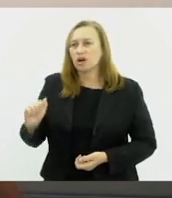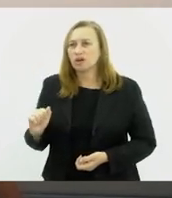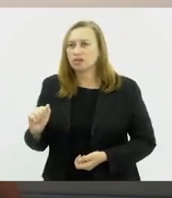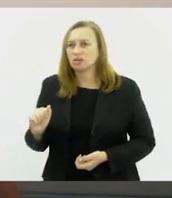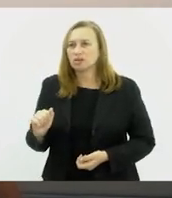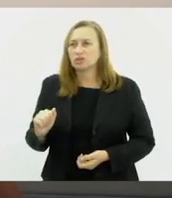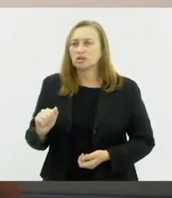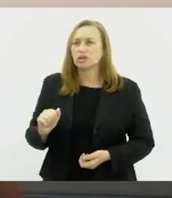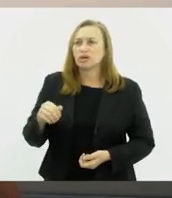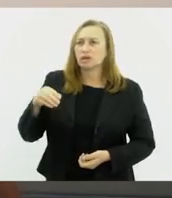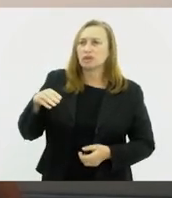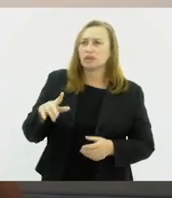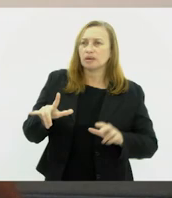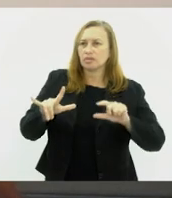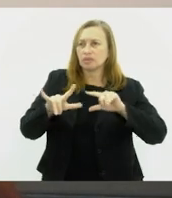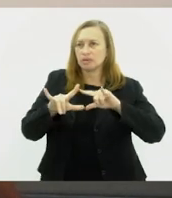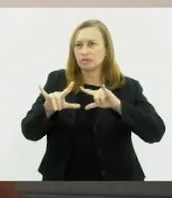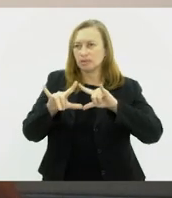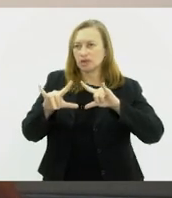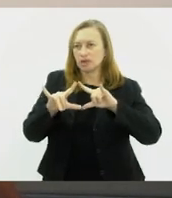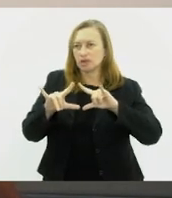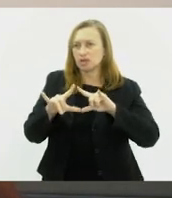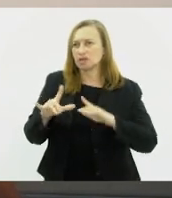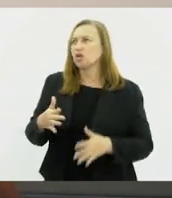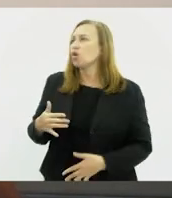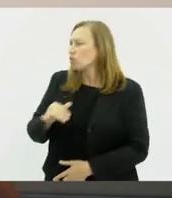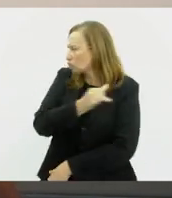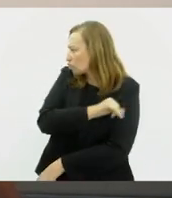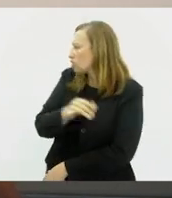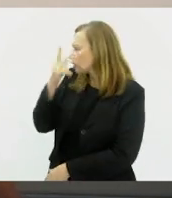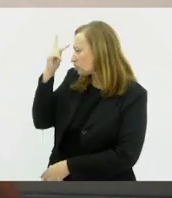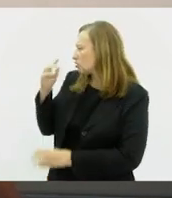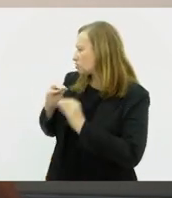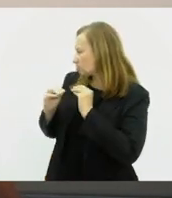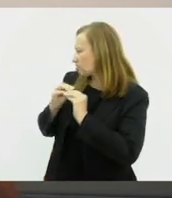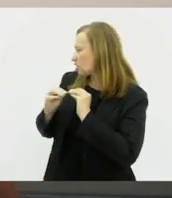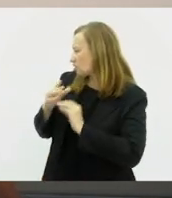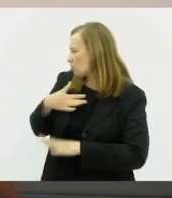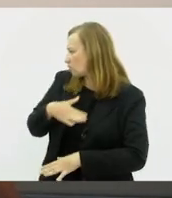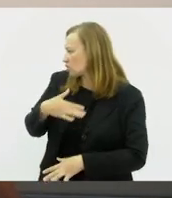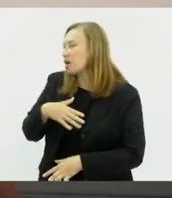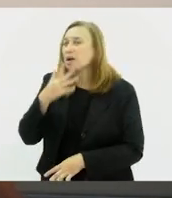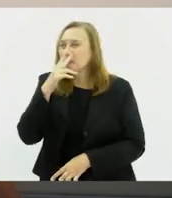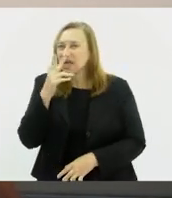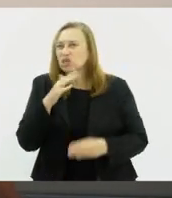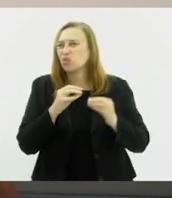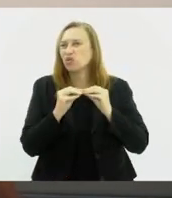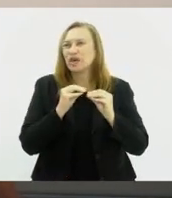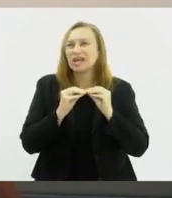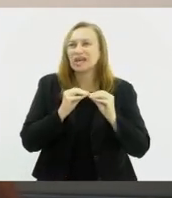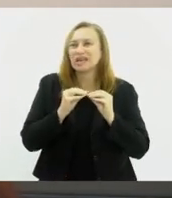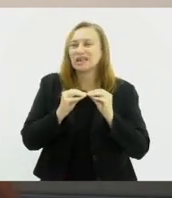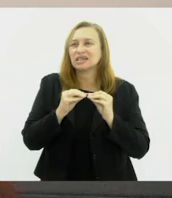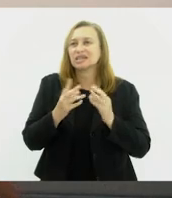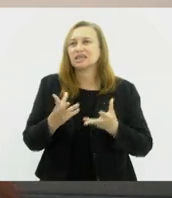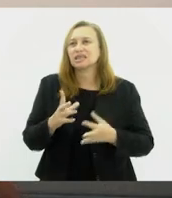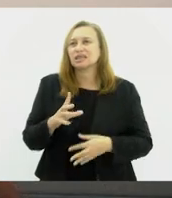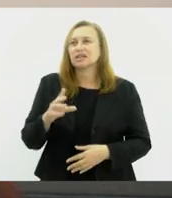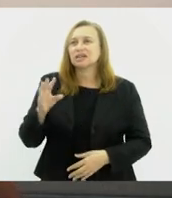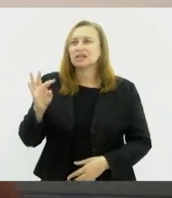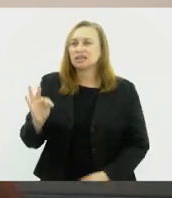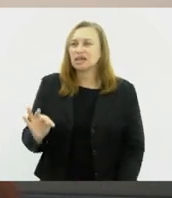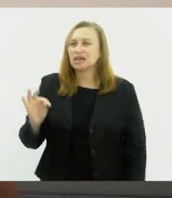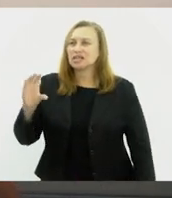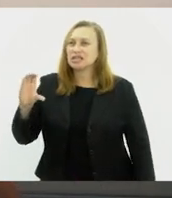qu porque no rio o pessoal gosta de uma novela né eu também gosto de novela aí viraram virou uma novelinha novelinha CV TC